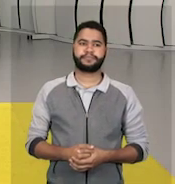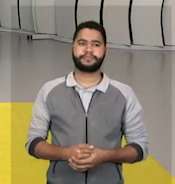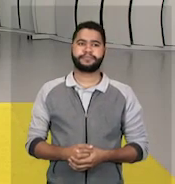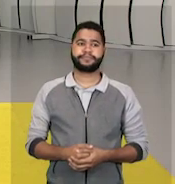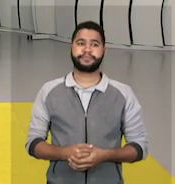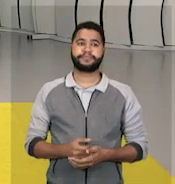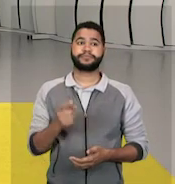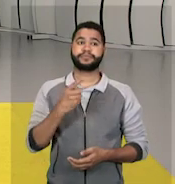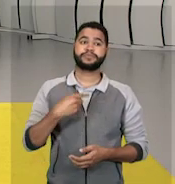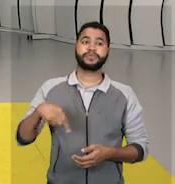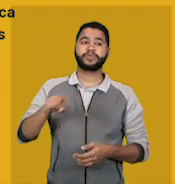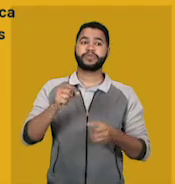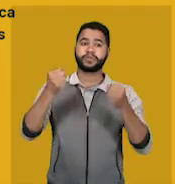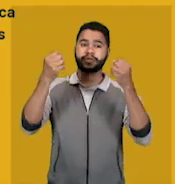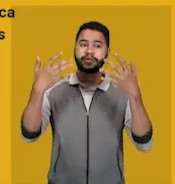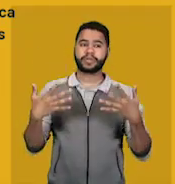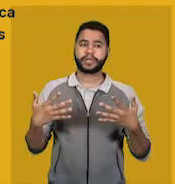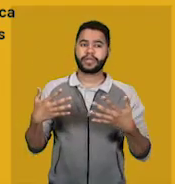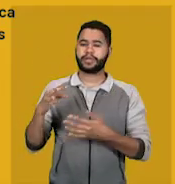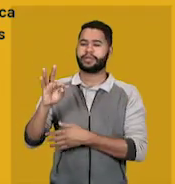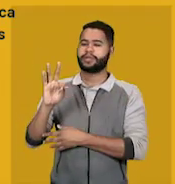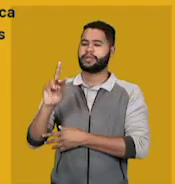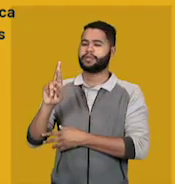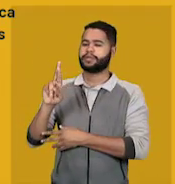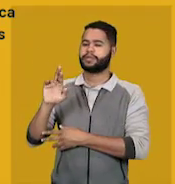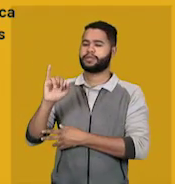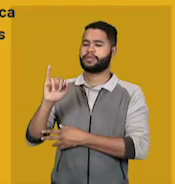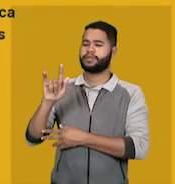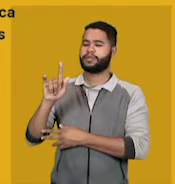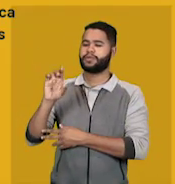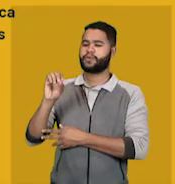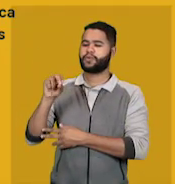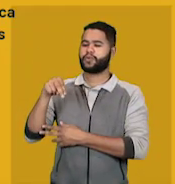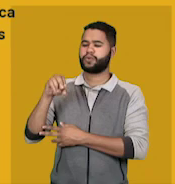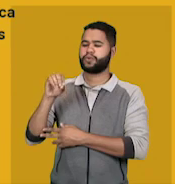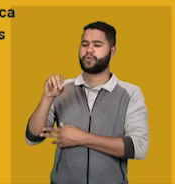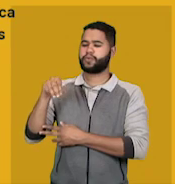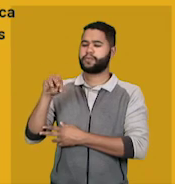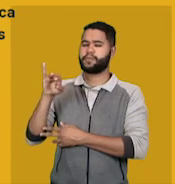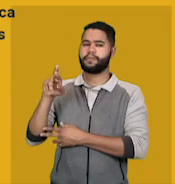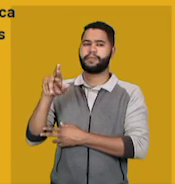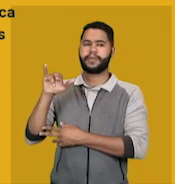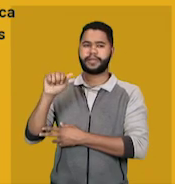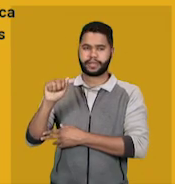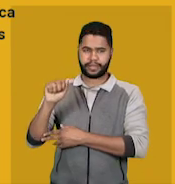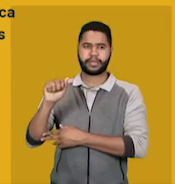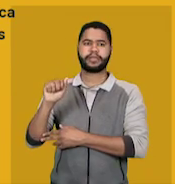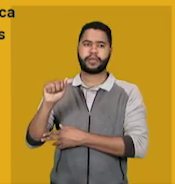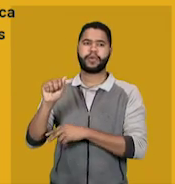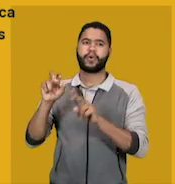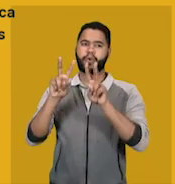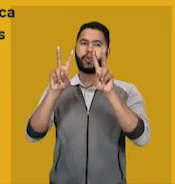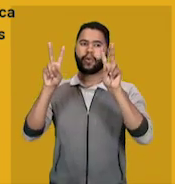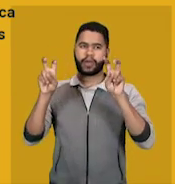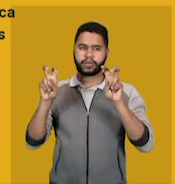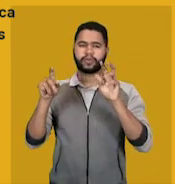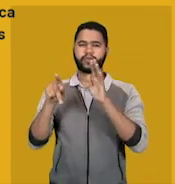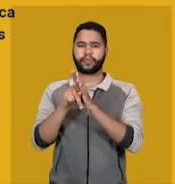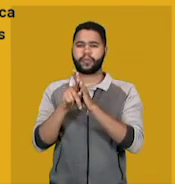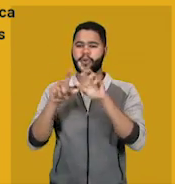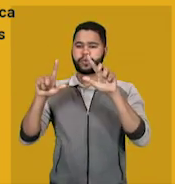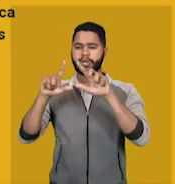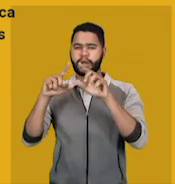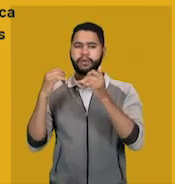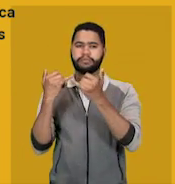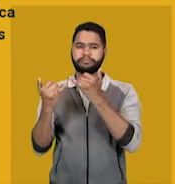Então nós iremos falar sobre trigonometria no triângulo, né? Extrapolando aí o assunto de semelhança de triângulo, nós